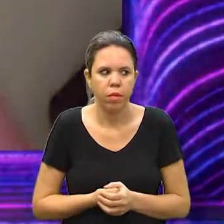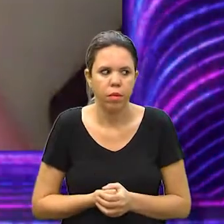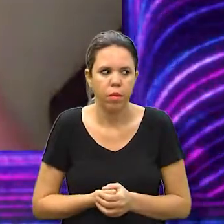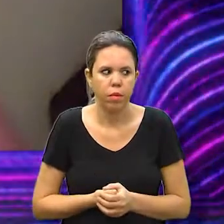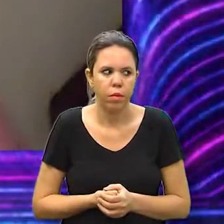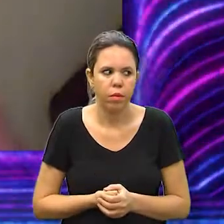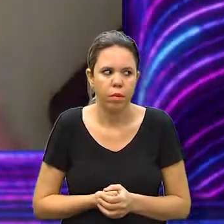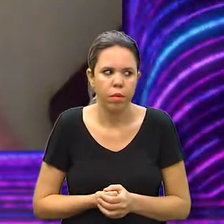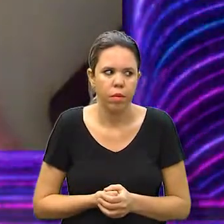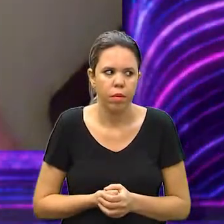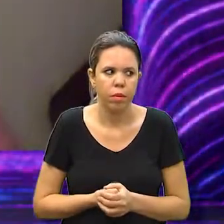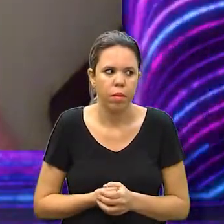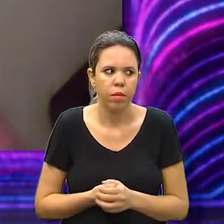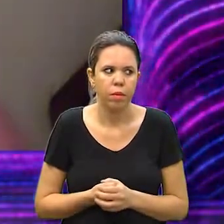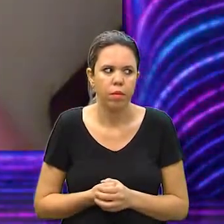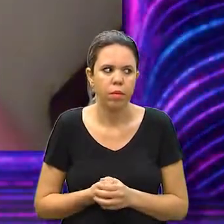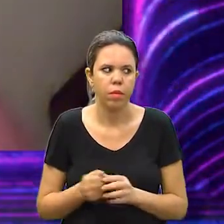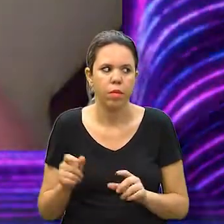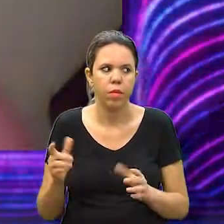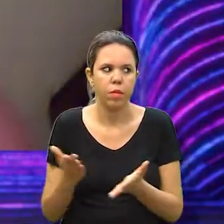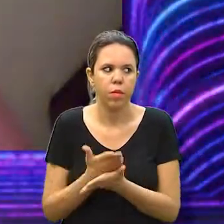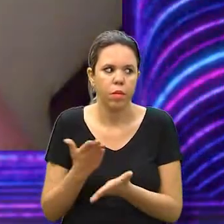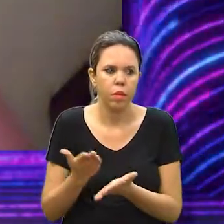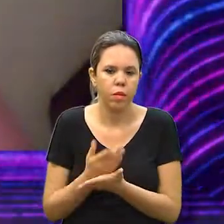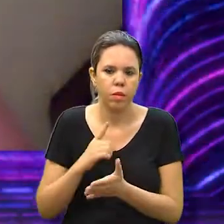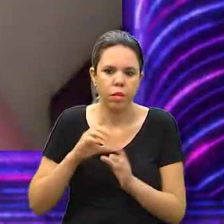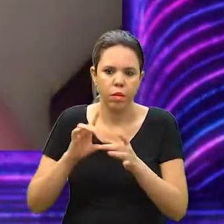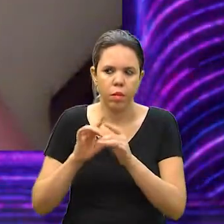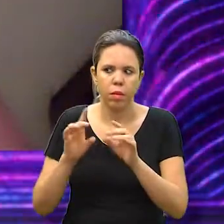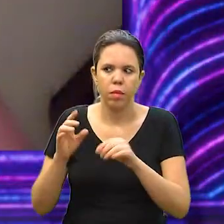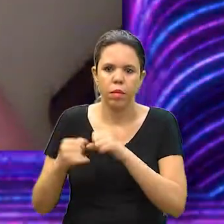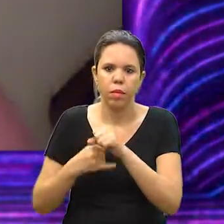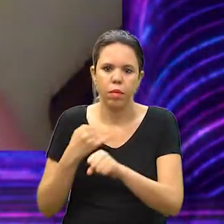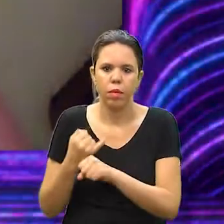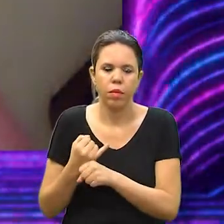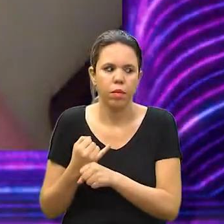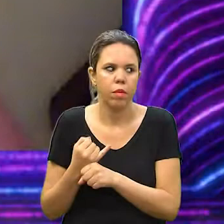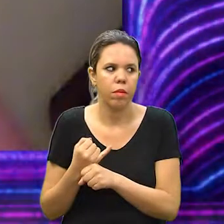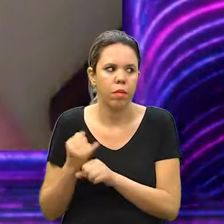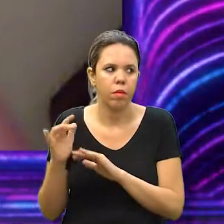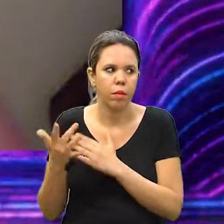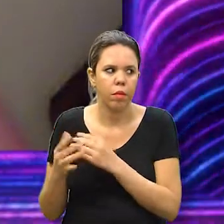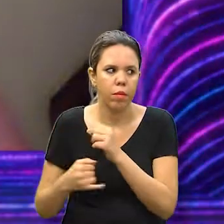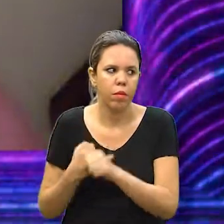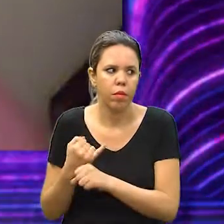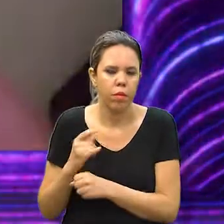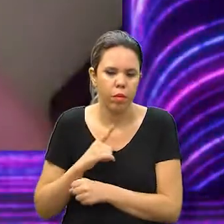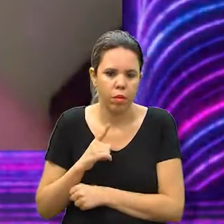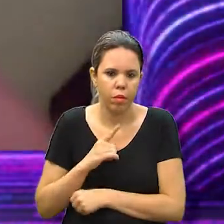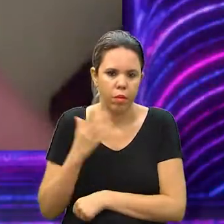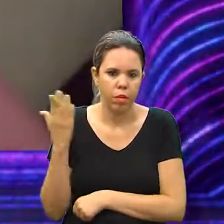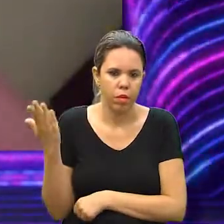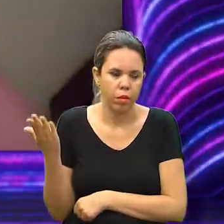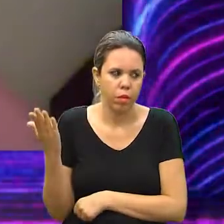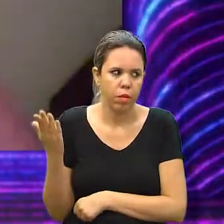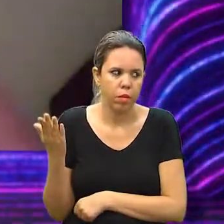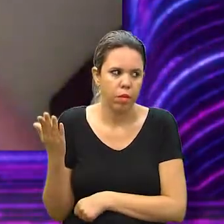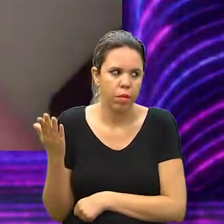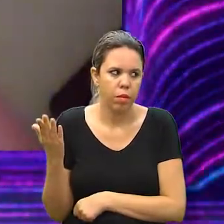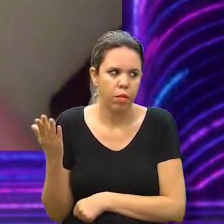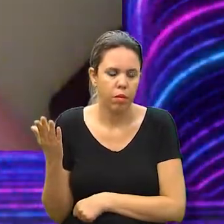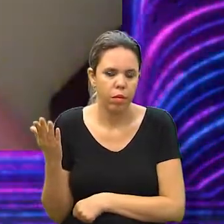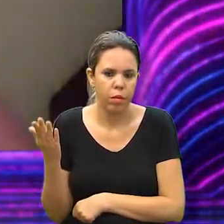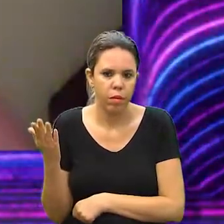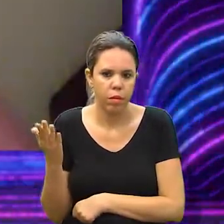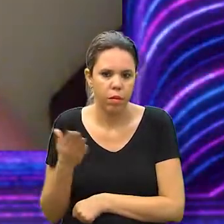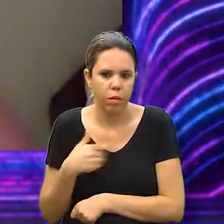através dos canais digitais da Livraria. E eu tenho um site que faz um mix lá do